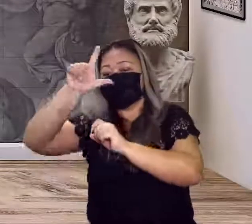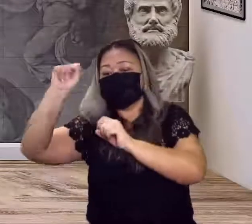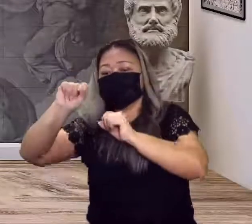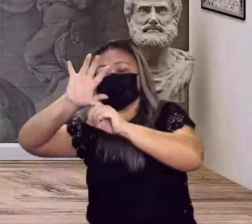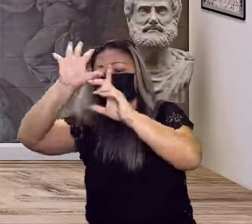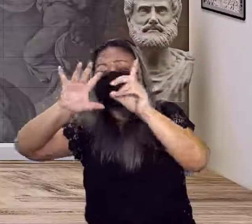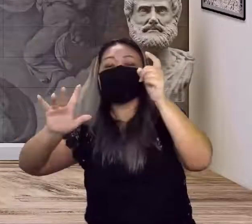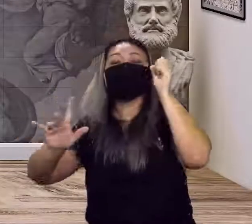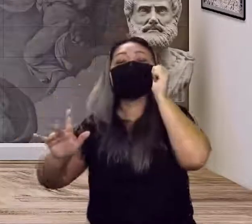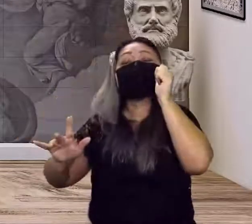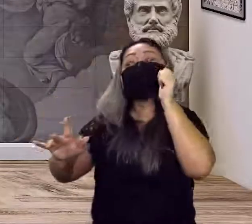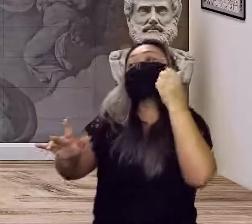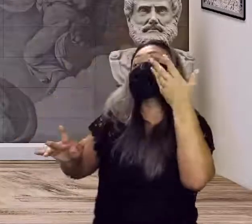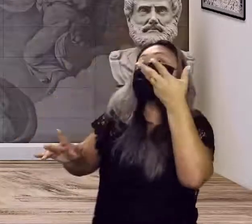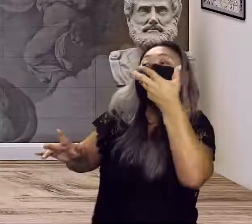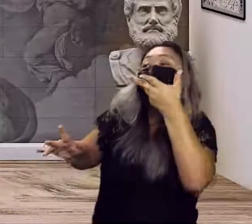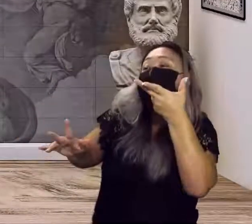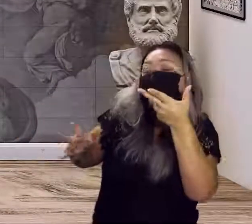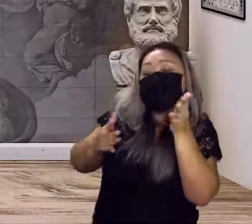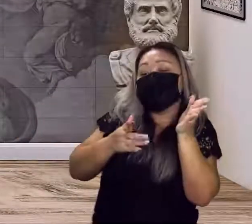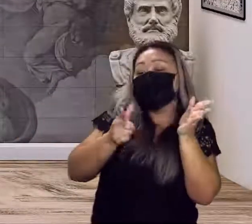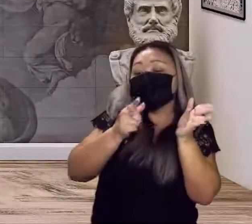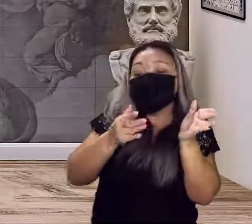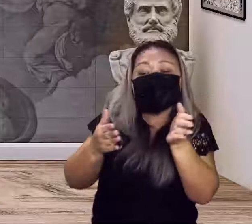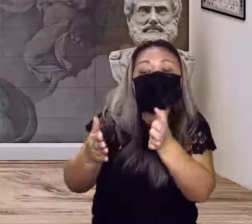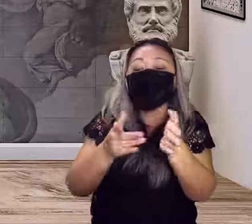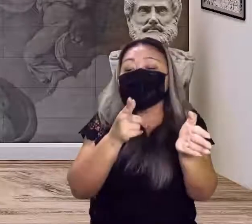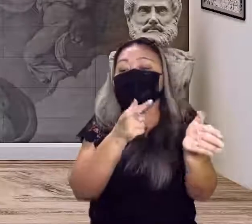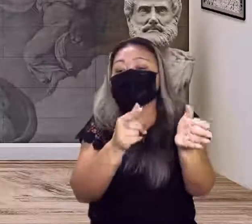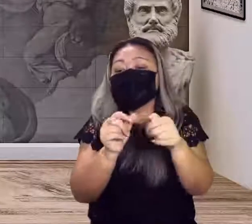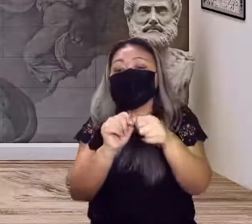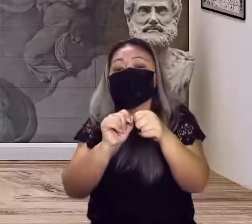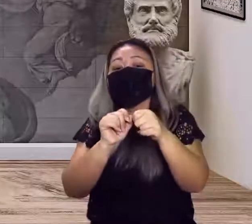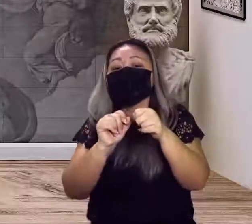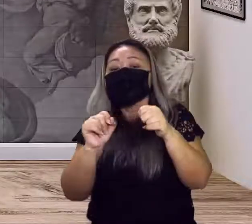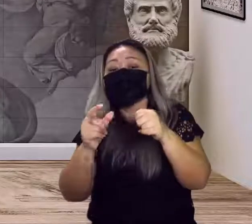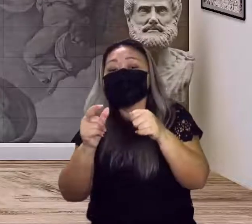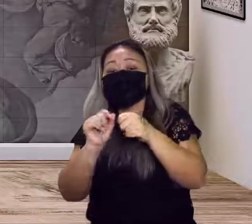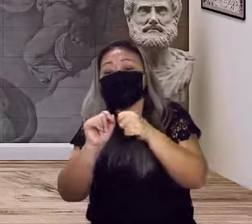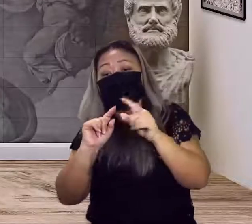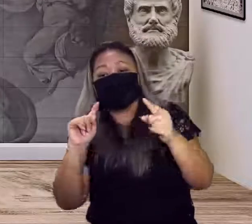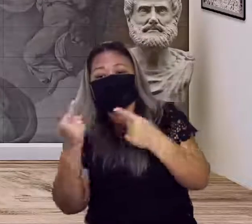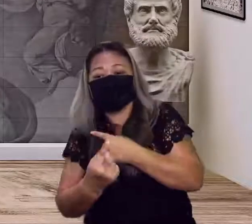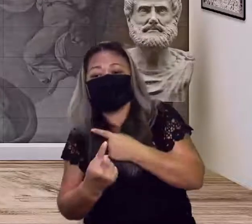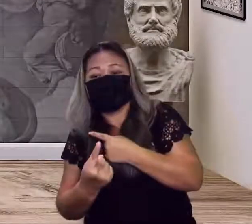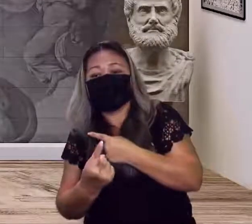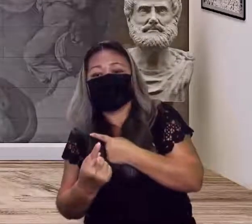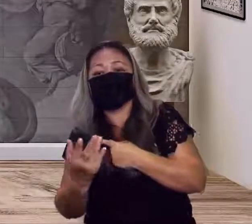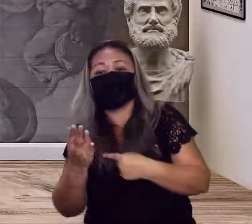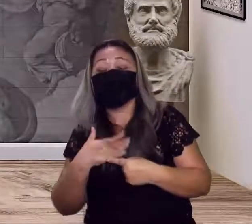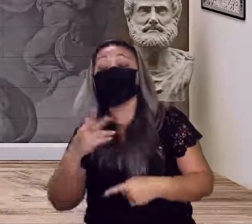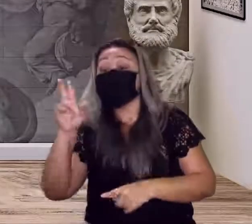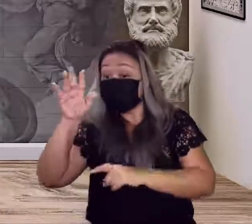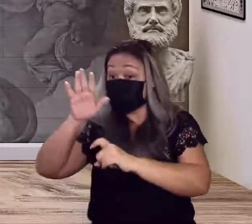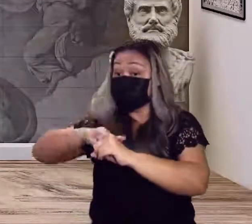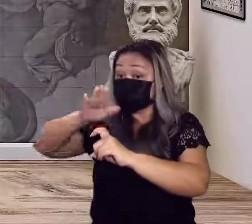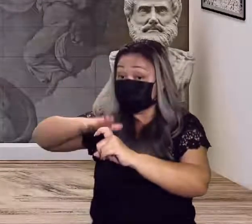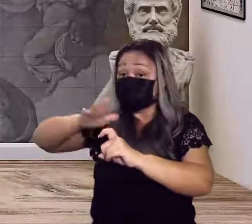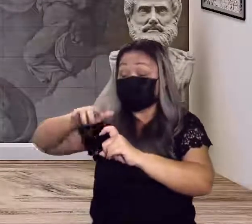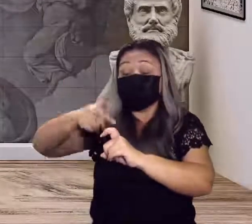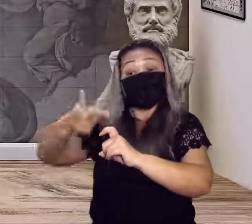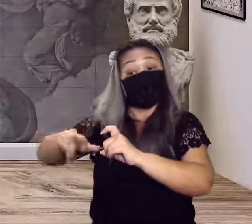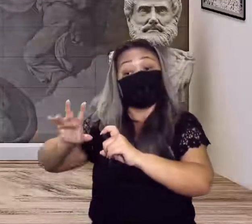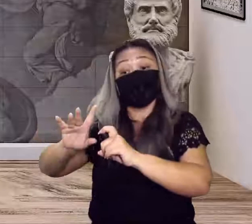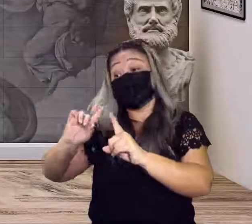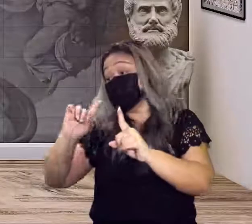encantava as meninas à beira das margens do rio. Aí a pessoa não vai se contradizer contra mim, porque é um mito. Ele não